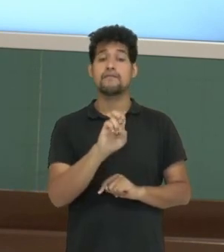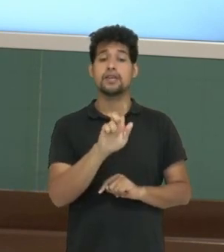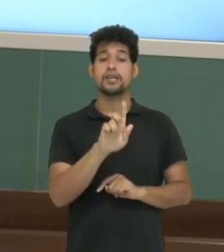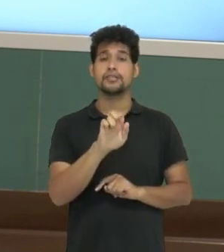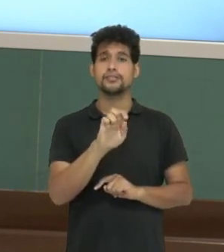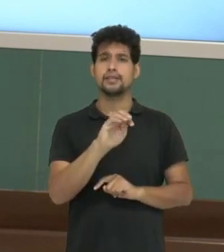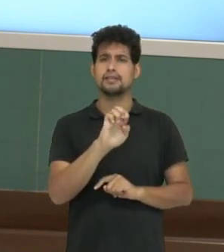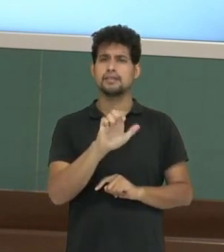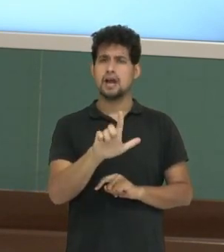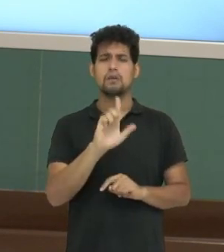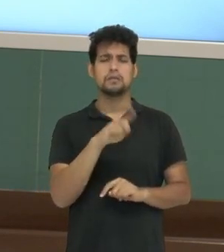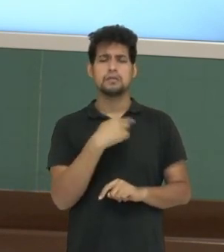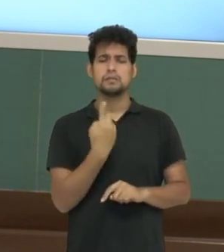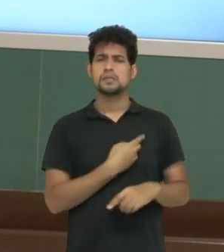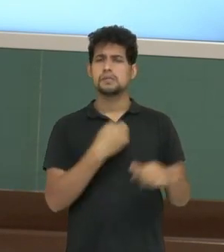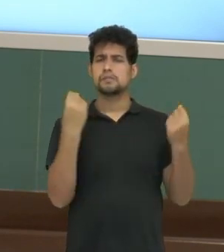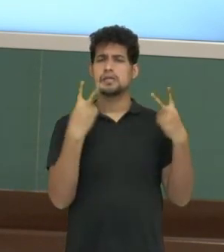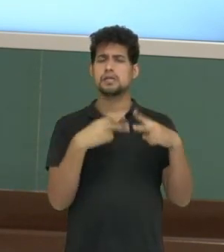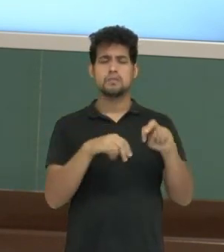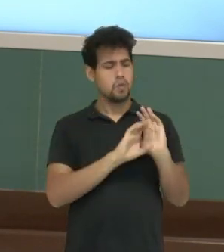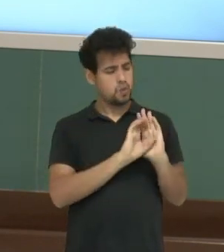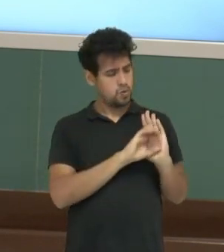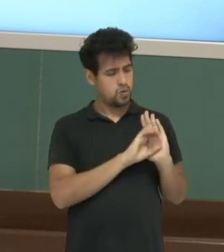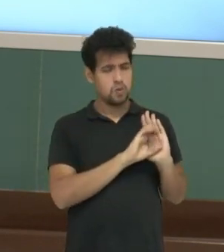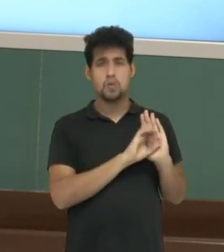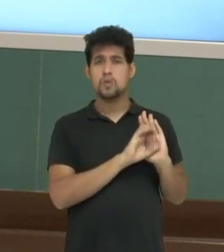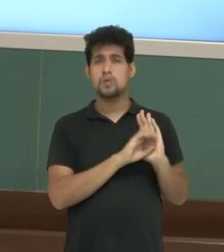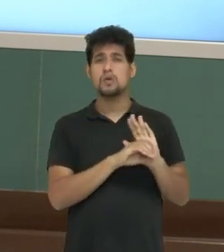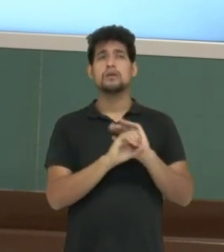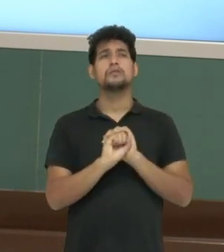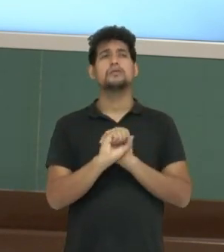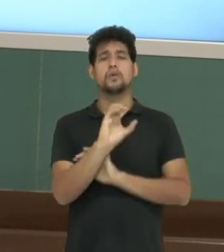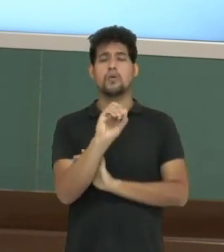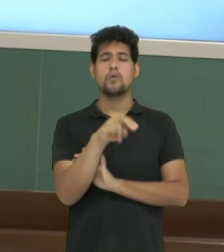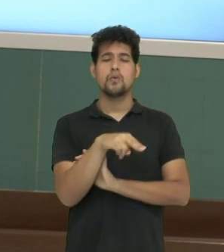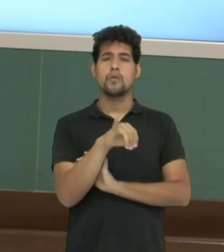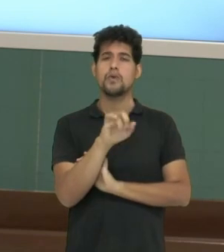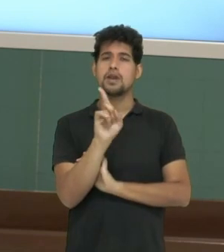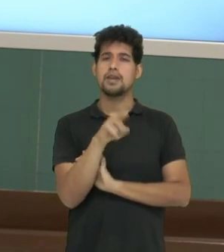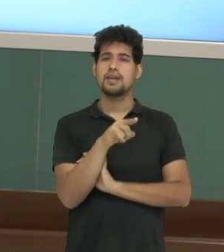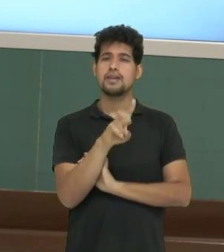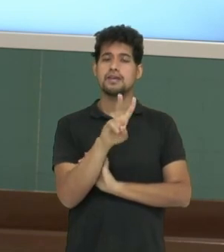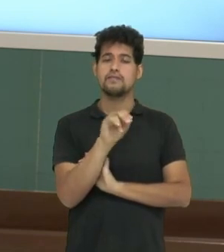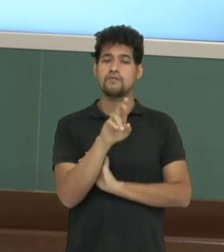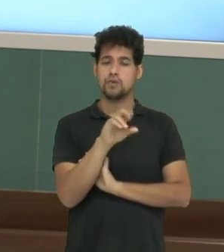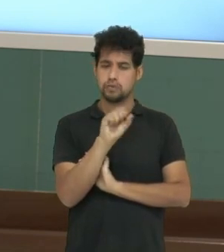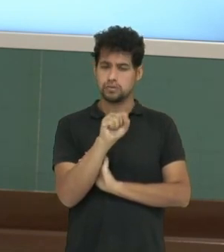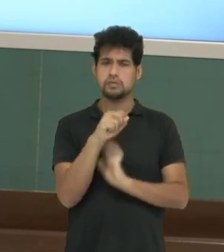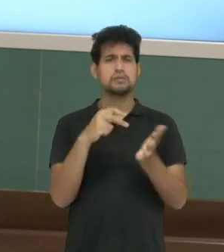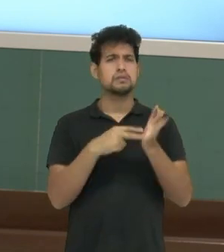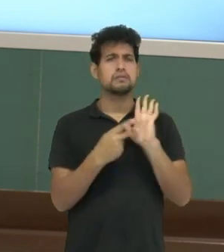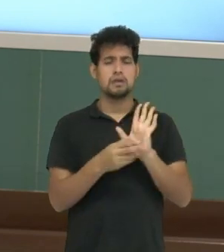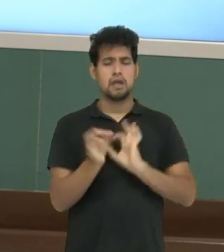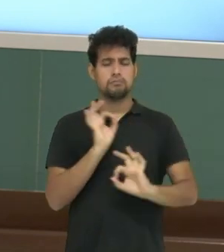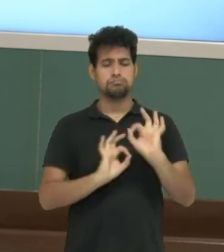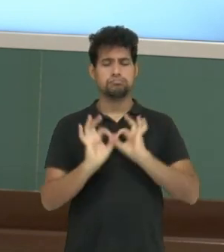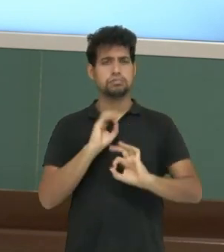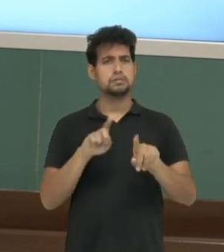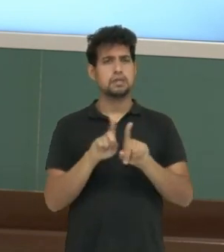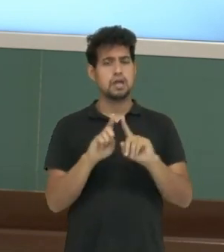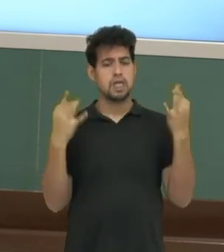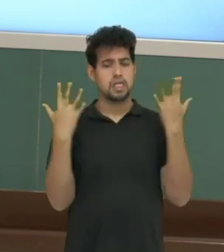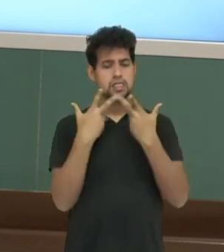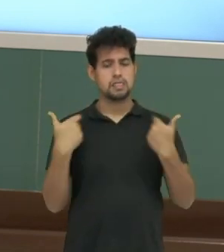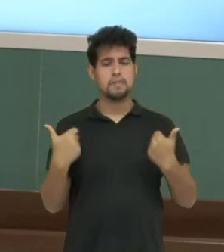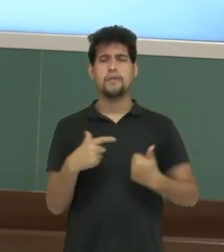vegetais. E falamos também, conceituamos ali os onívoros, que são aqueles organismos, aqueles seres vivos